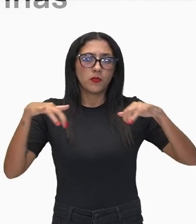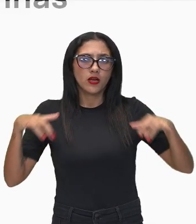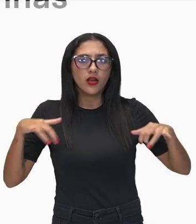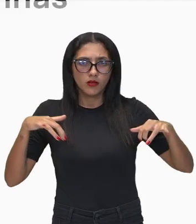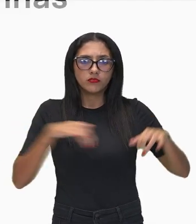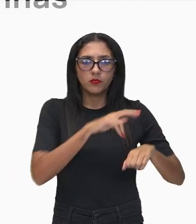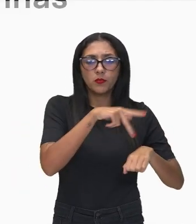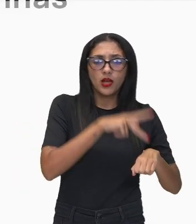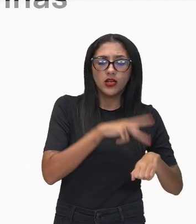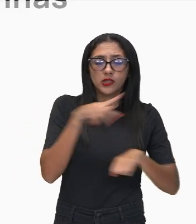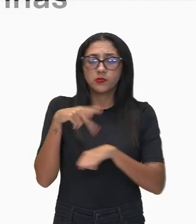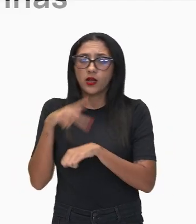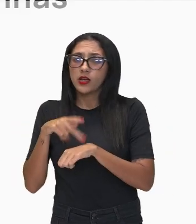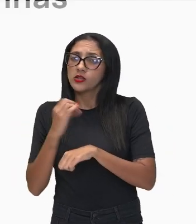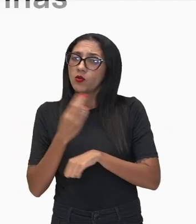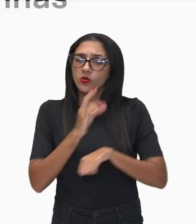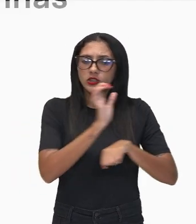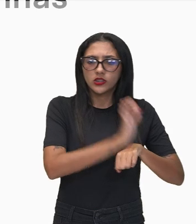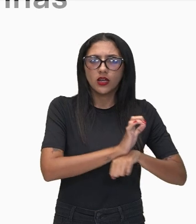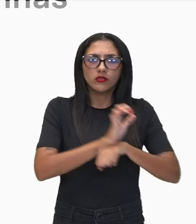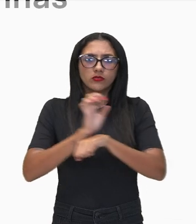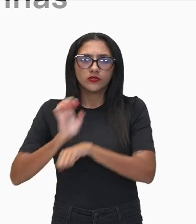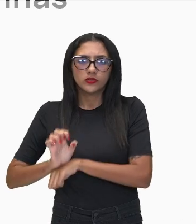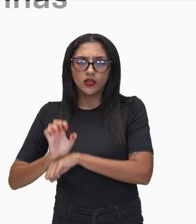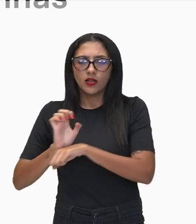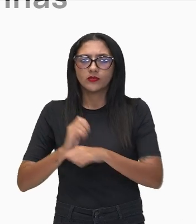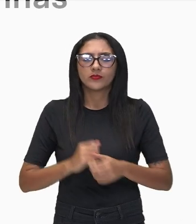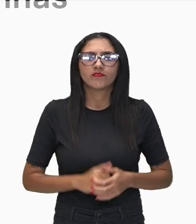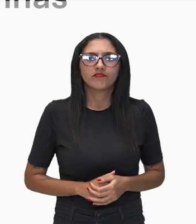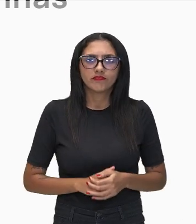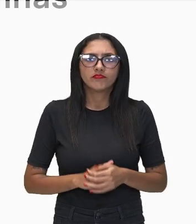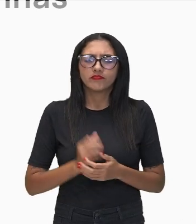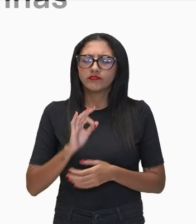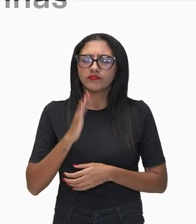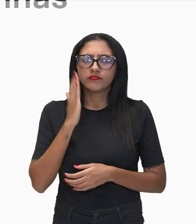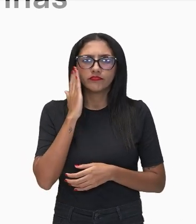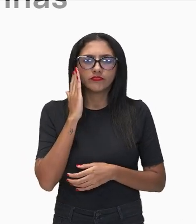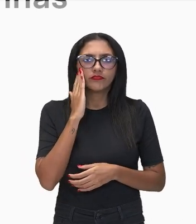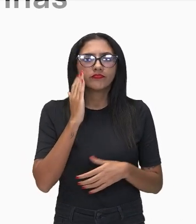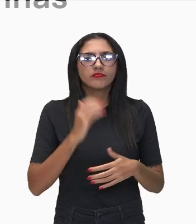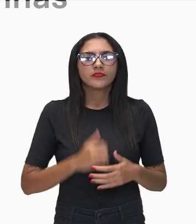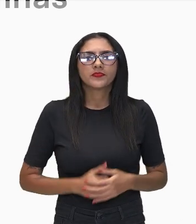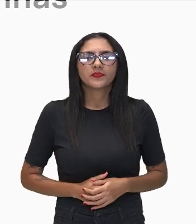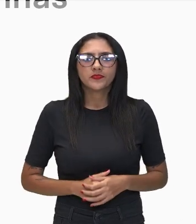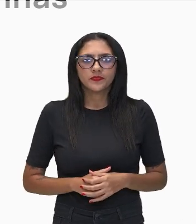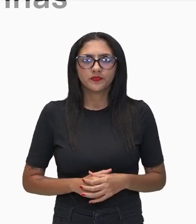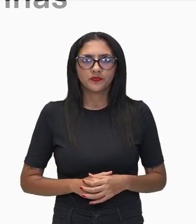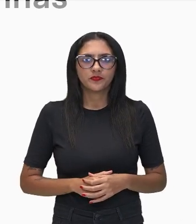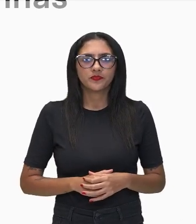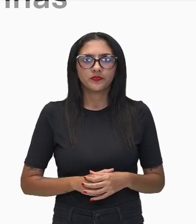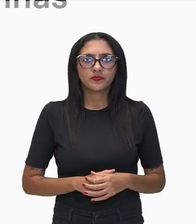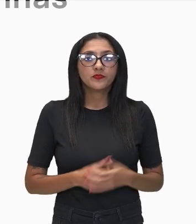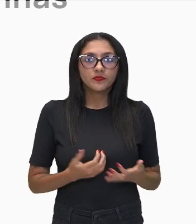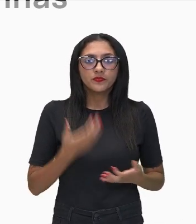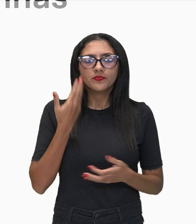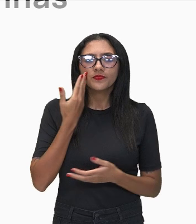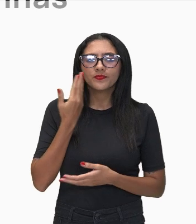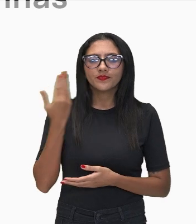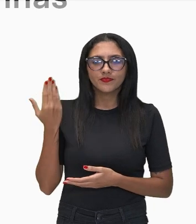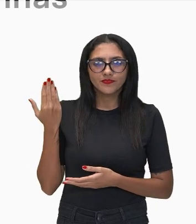territórios. E aí, ela vai indicar onde começa e termina a soberania daquele país. Então, aí nós temos uma imagem,